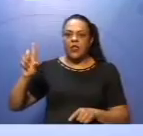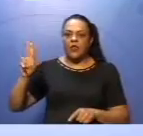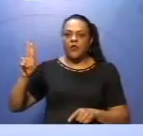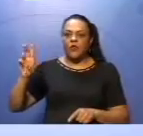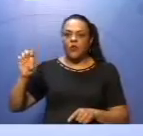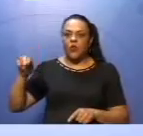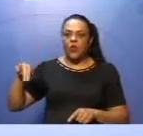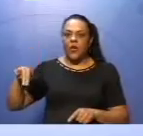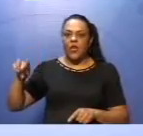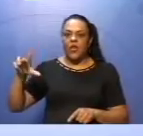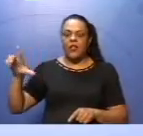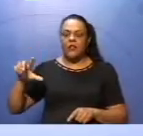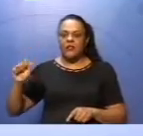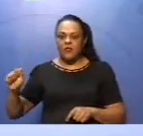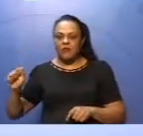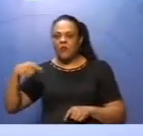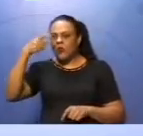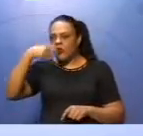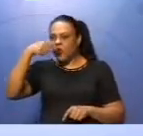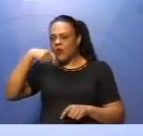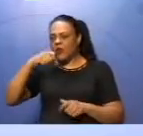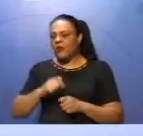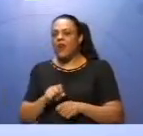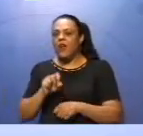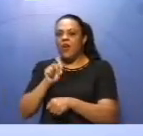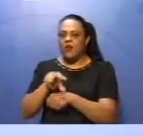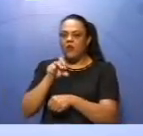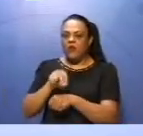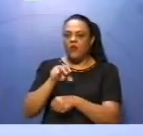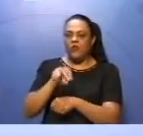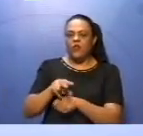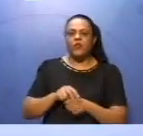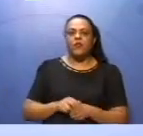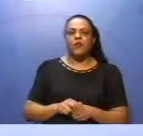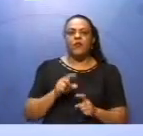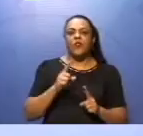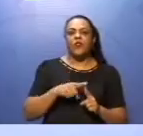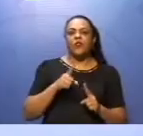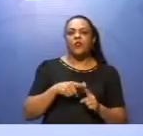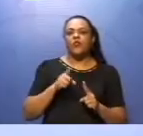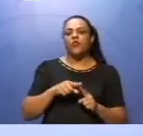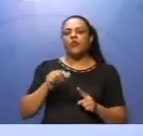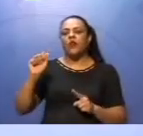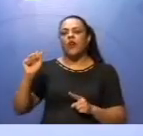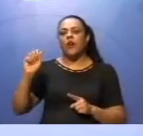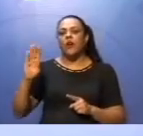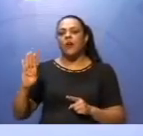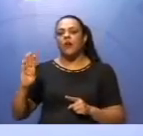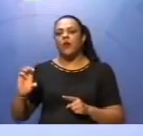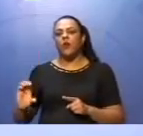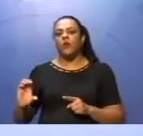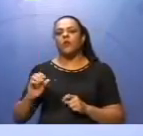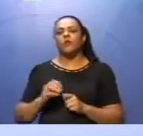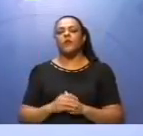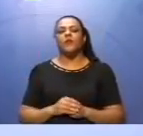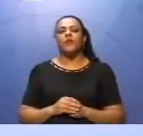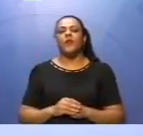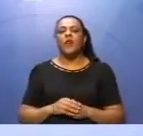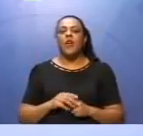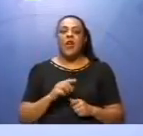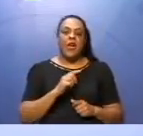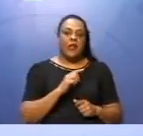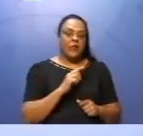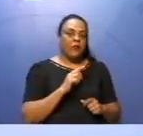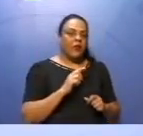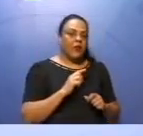trato respiratório e ela é causada pelo vírus influenza do tipo A, B ou C, que além do homem, ela